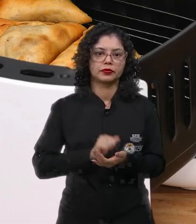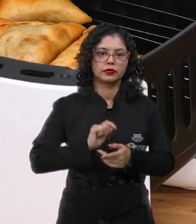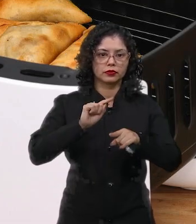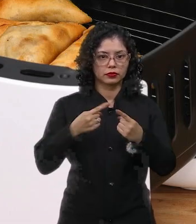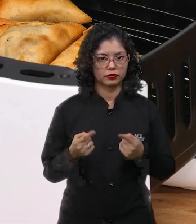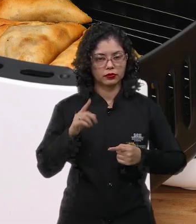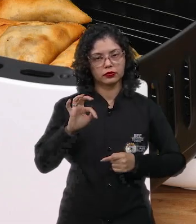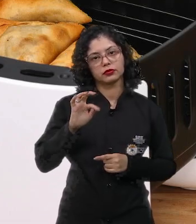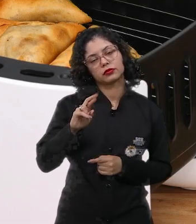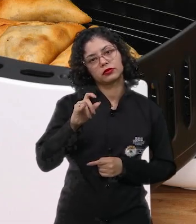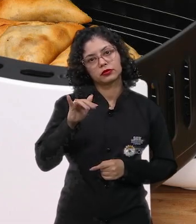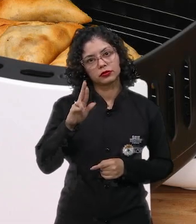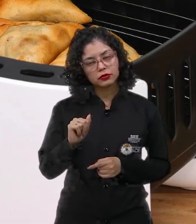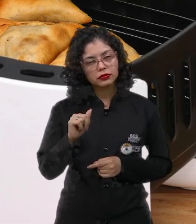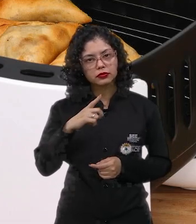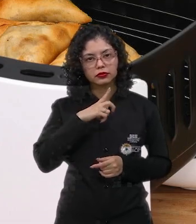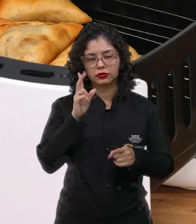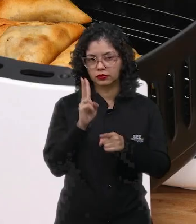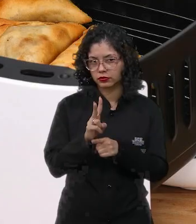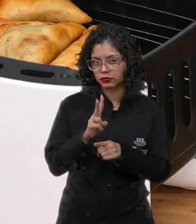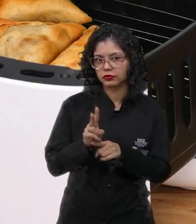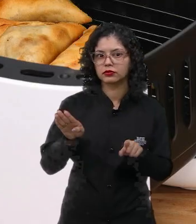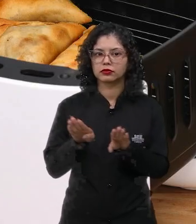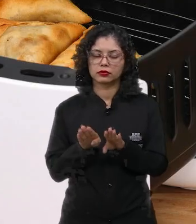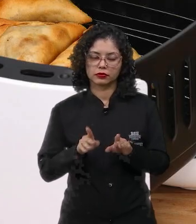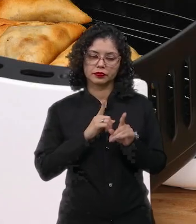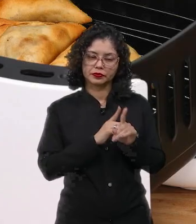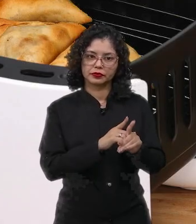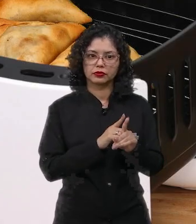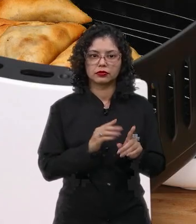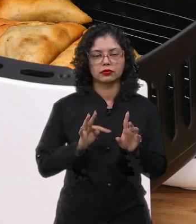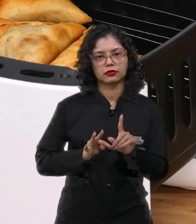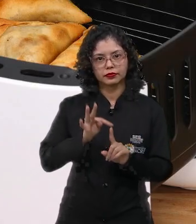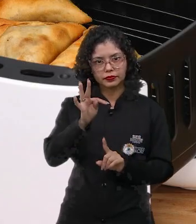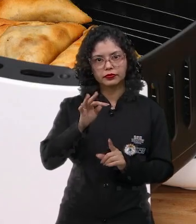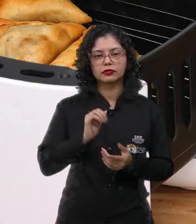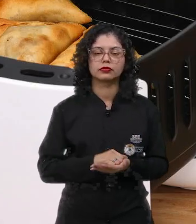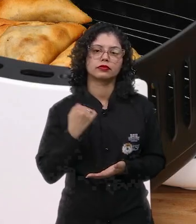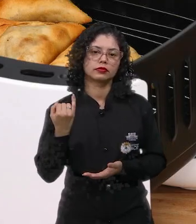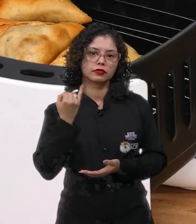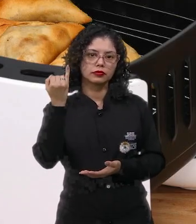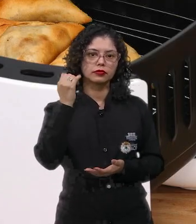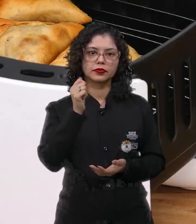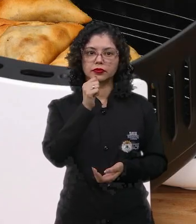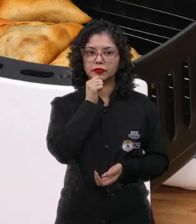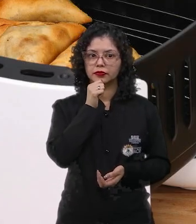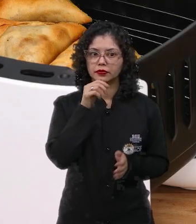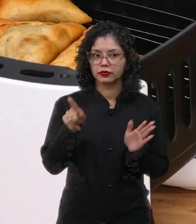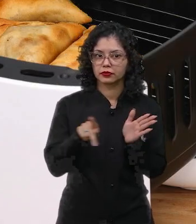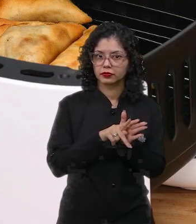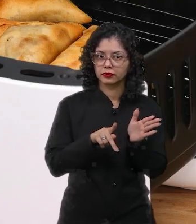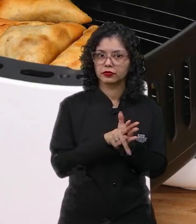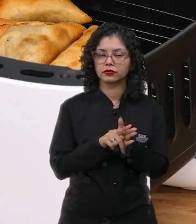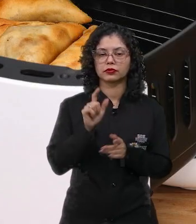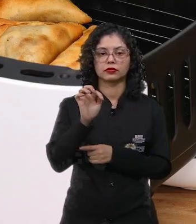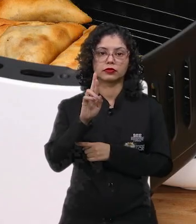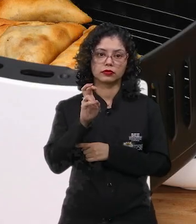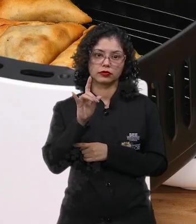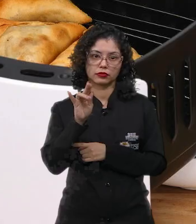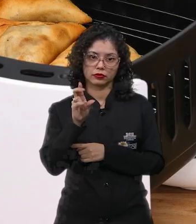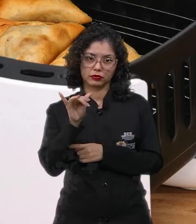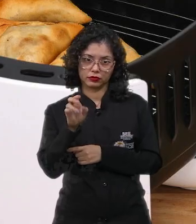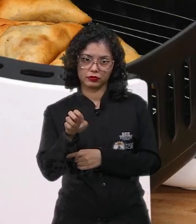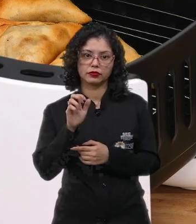né? Então, isso também vai ajudar ali na condutividade térmica eficiente, além da propriedade antiaderente.